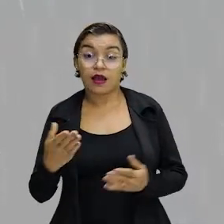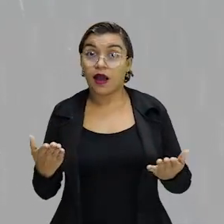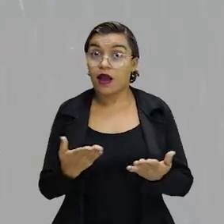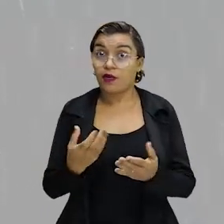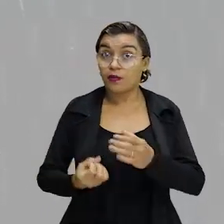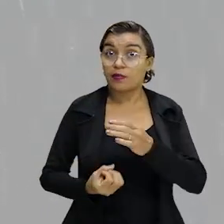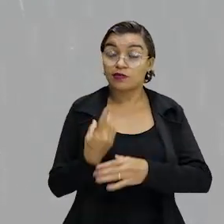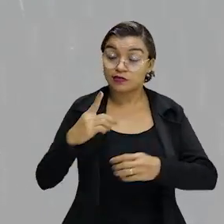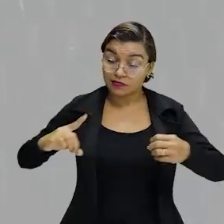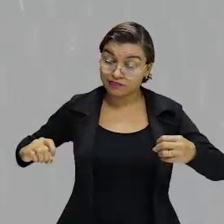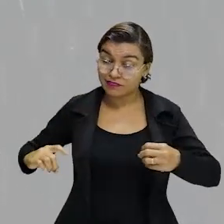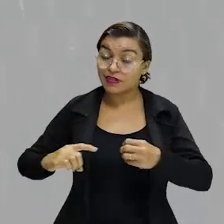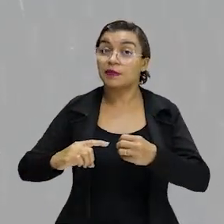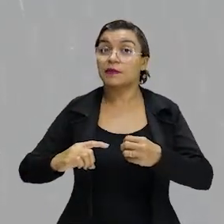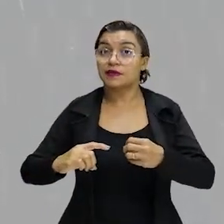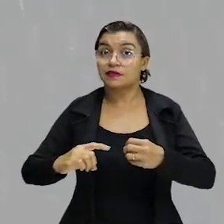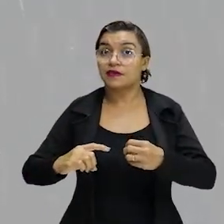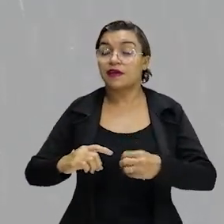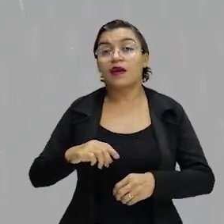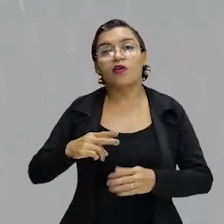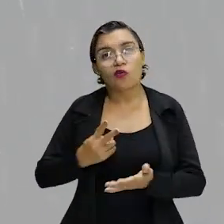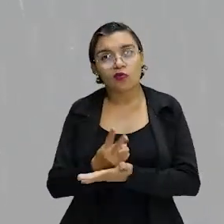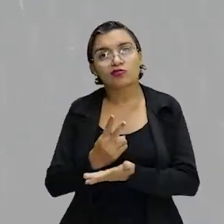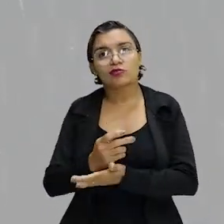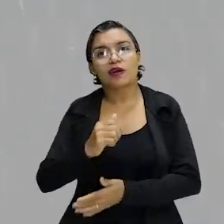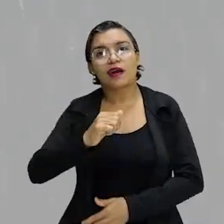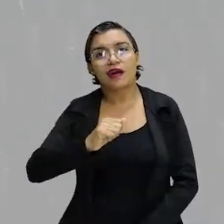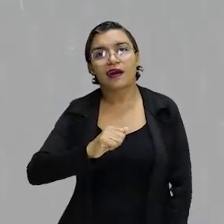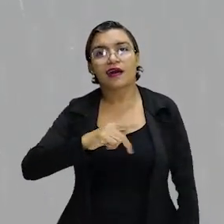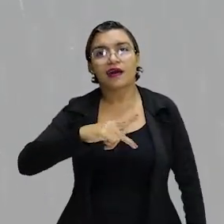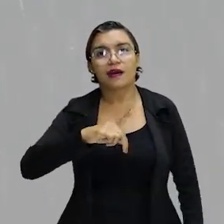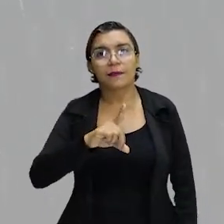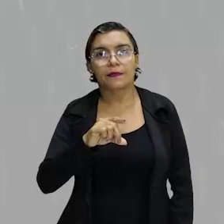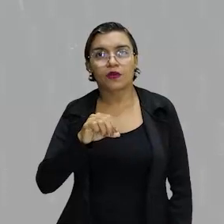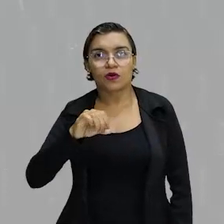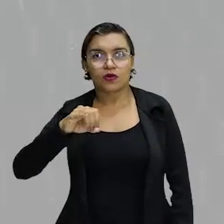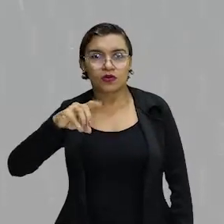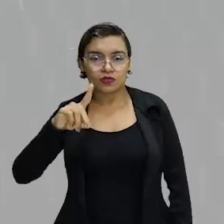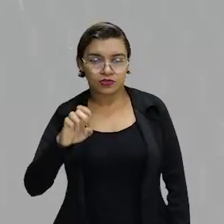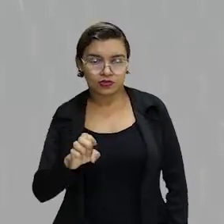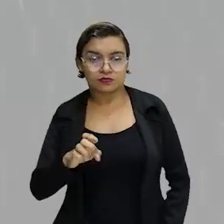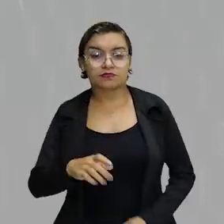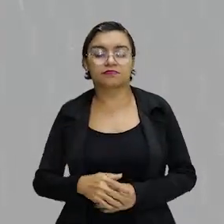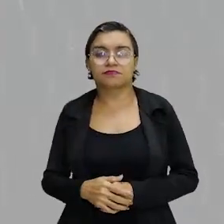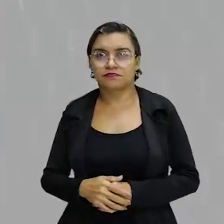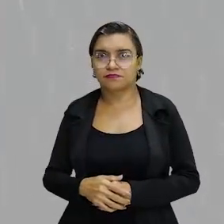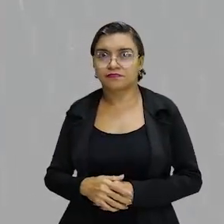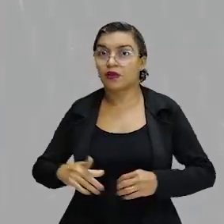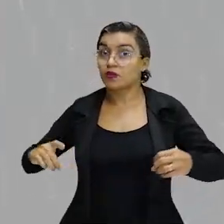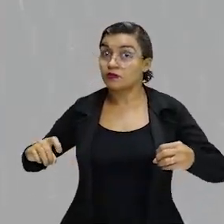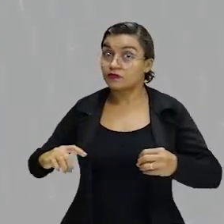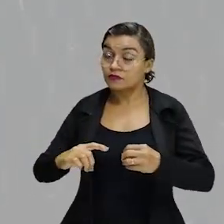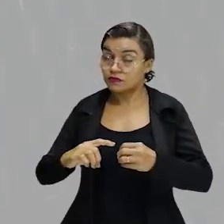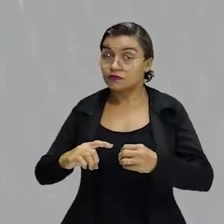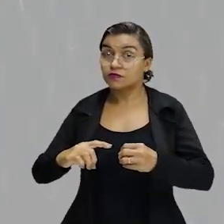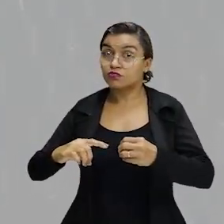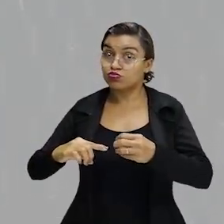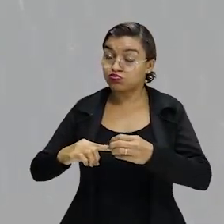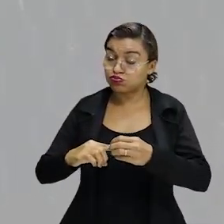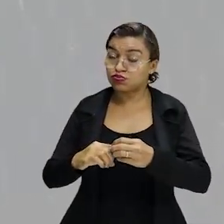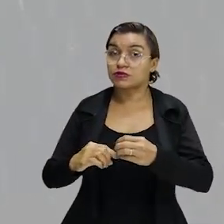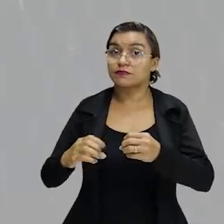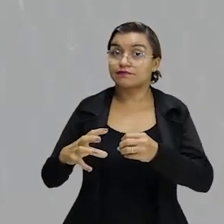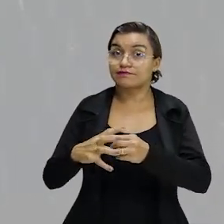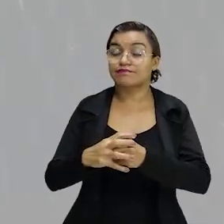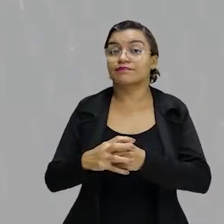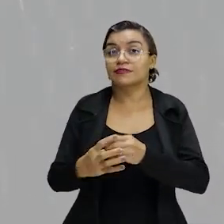gametas, que continua sendo haploide. Veja só um conjunto de cromossomos. Esses gametas sofrem fecundação, eles se juntam,